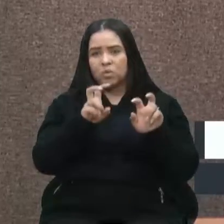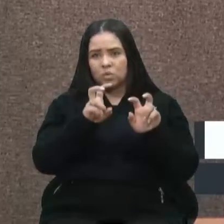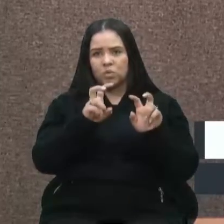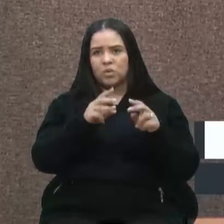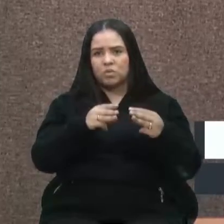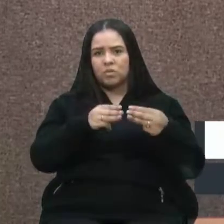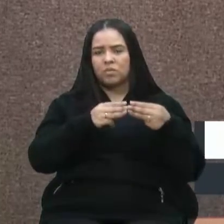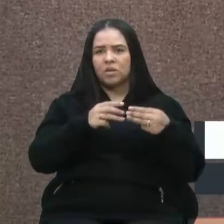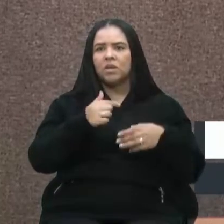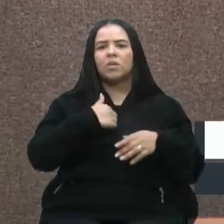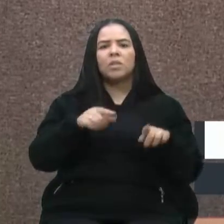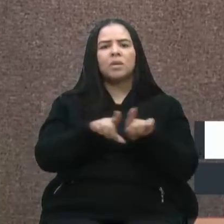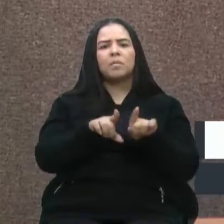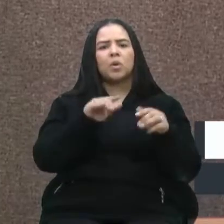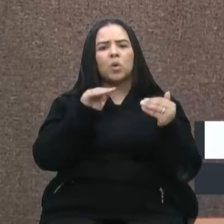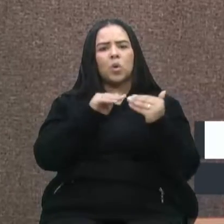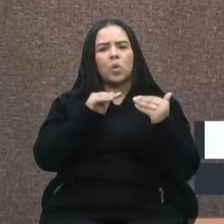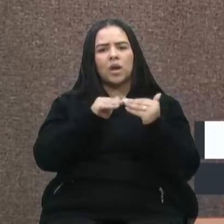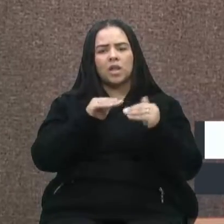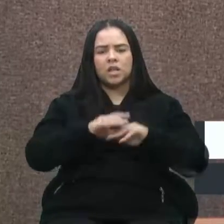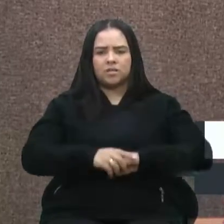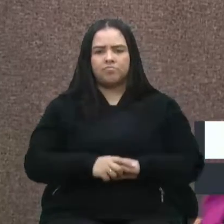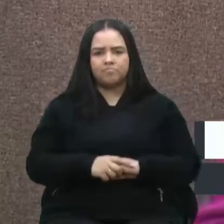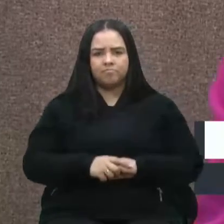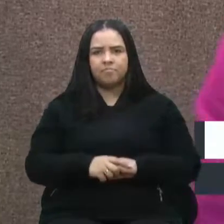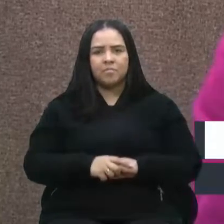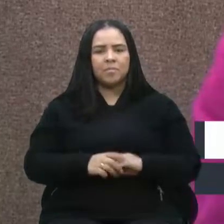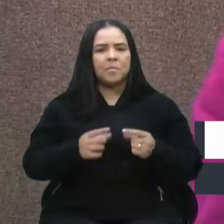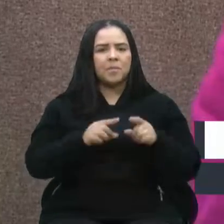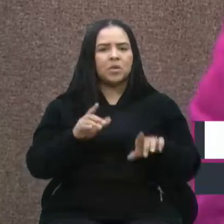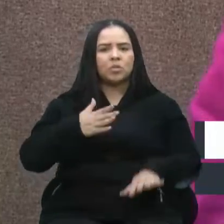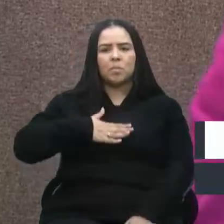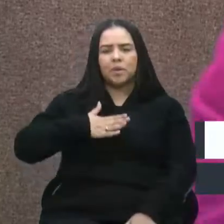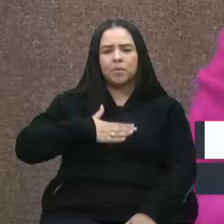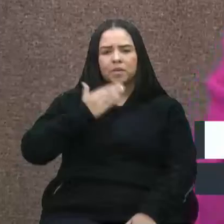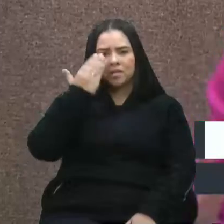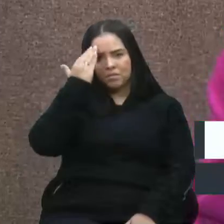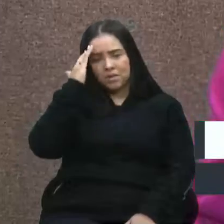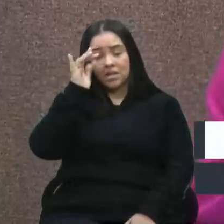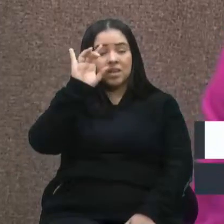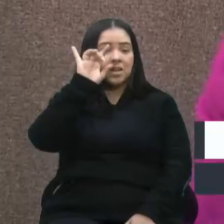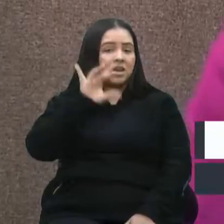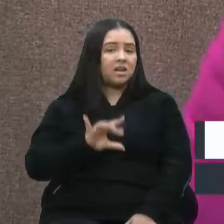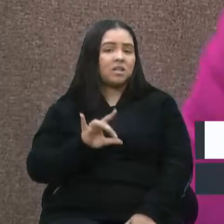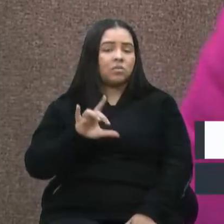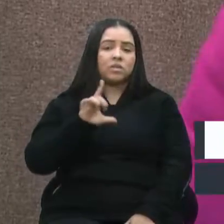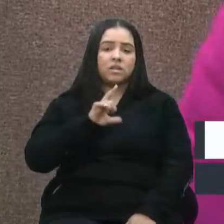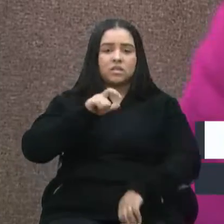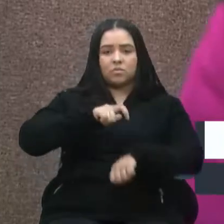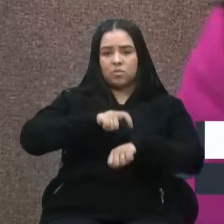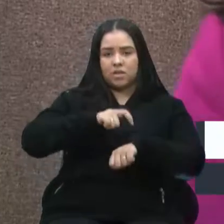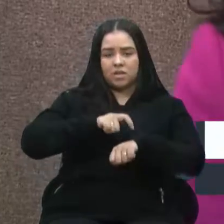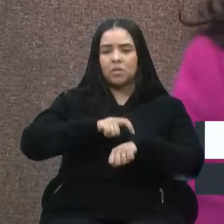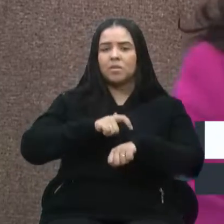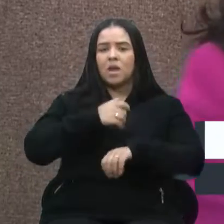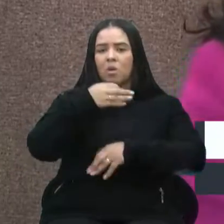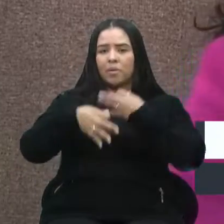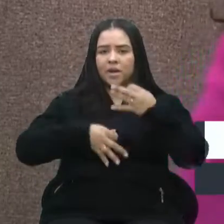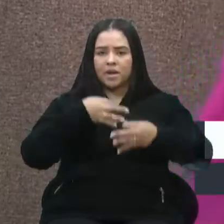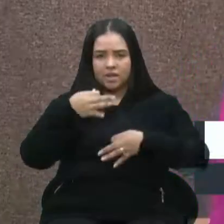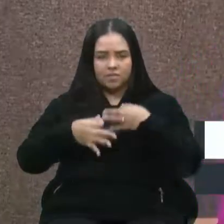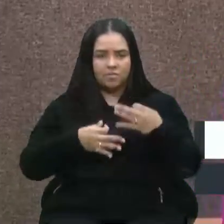Moção Eu também concordaria plenamente mas o meu entendimento aqui cada um de nós tem esse espaço justamente para suas